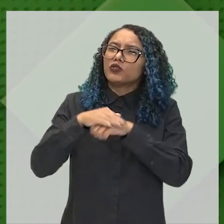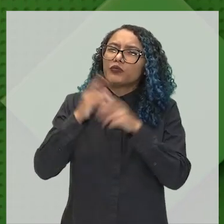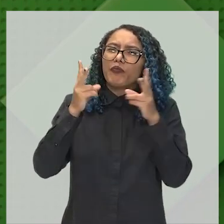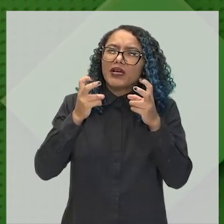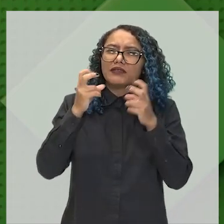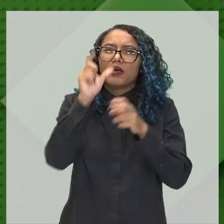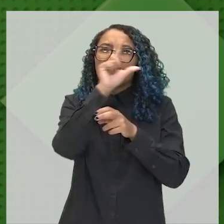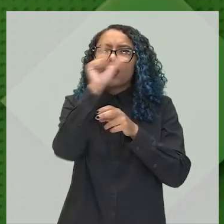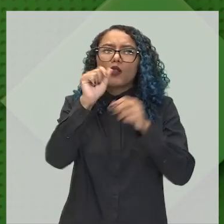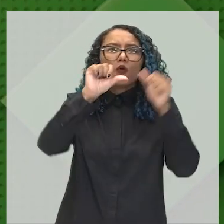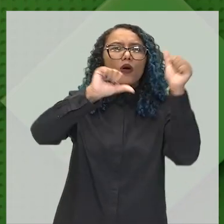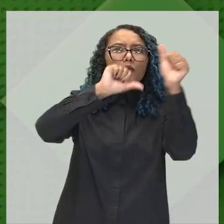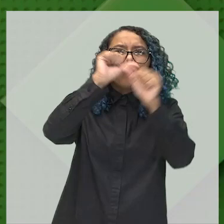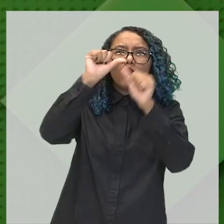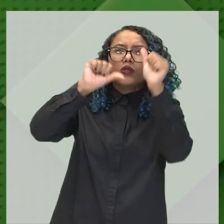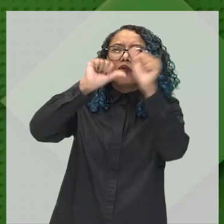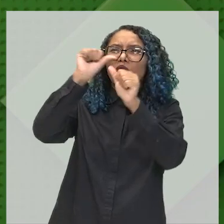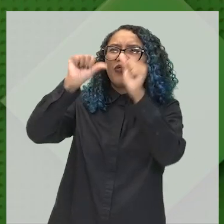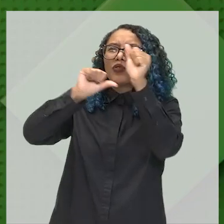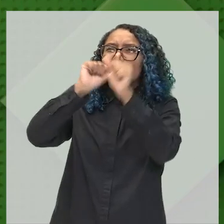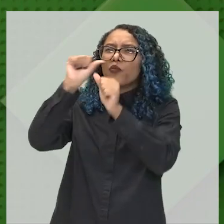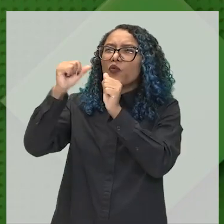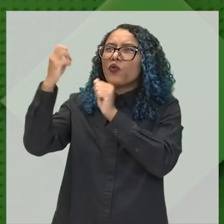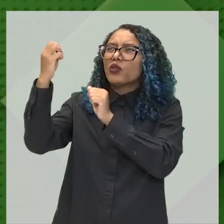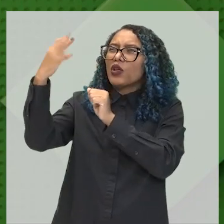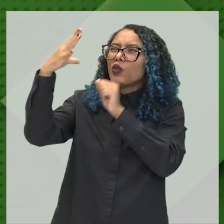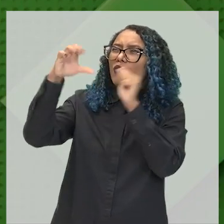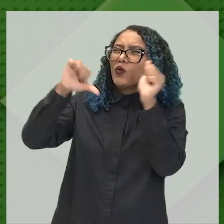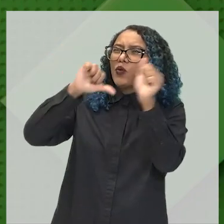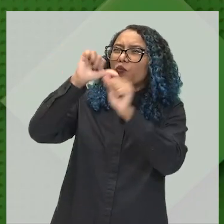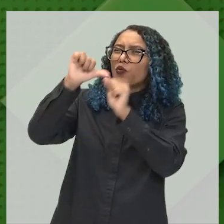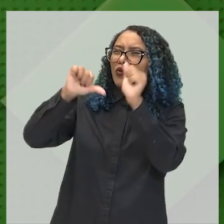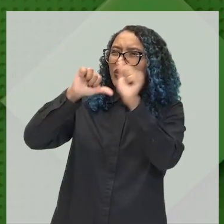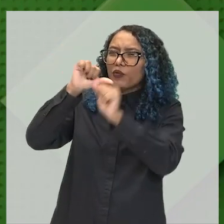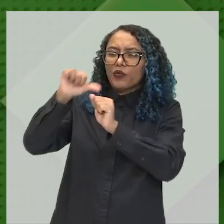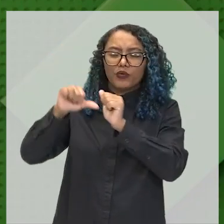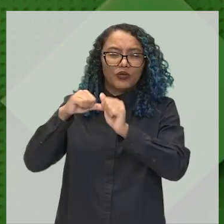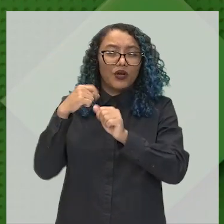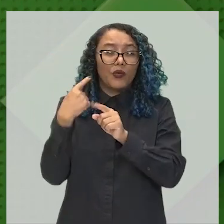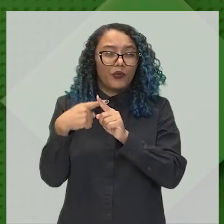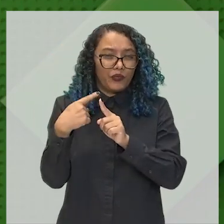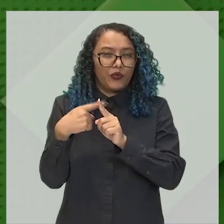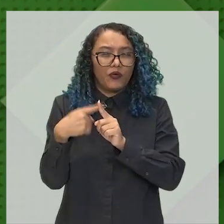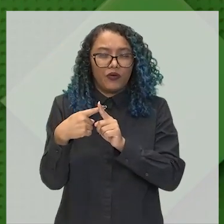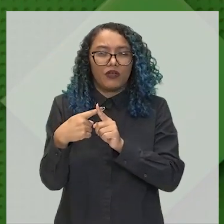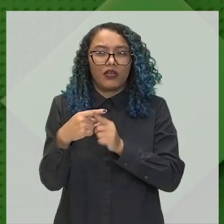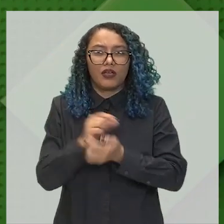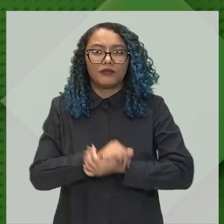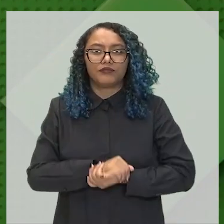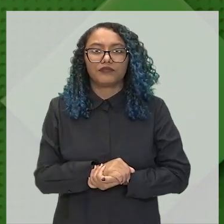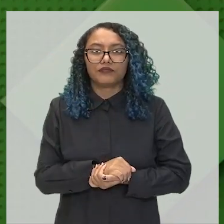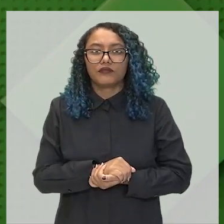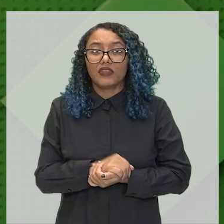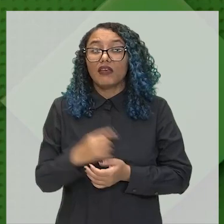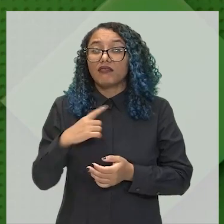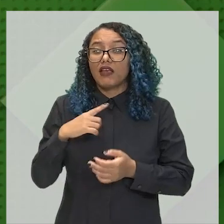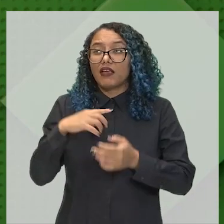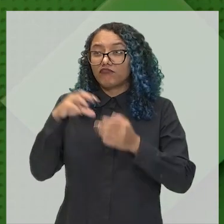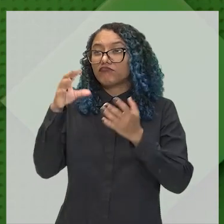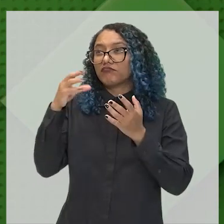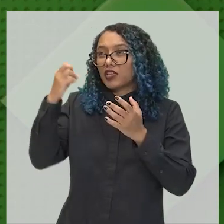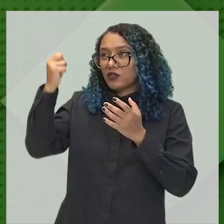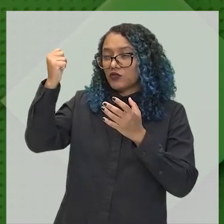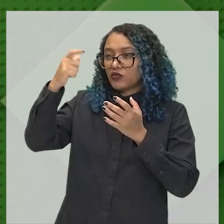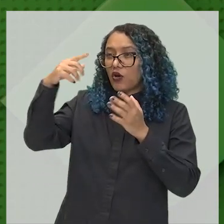suas características, mudava aquela luz ali refletida do Sol, porque está refletindo essa luz,